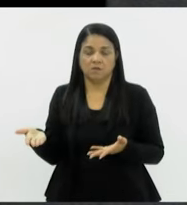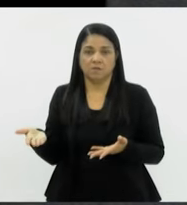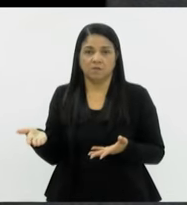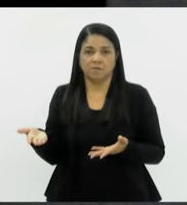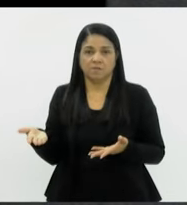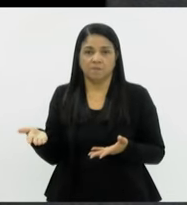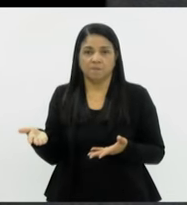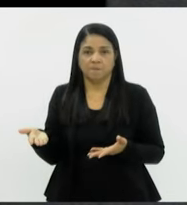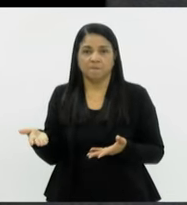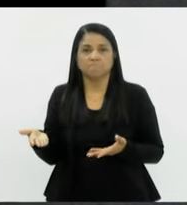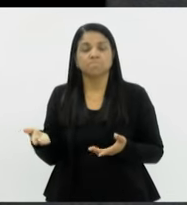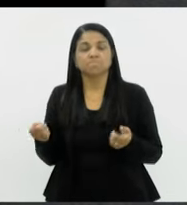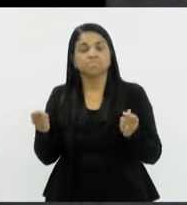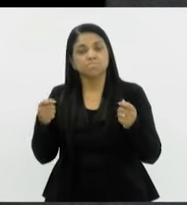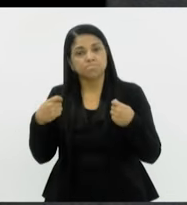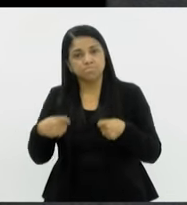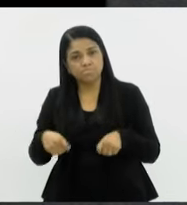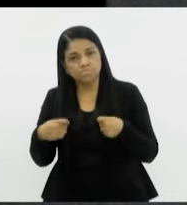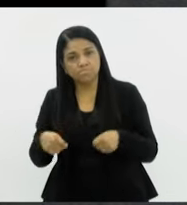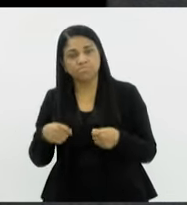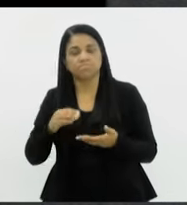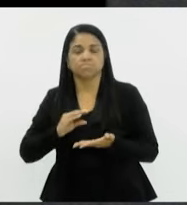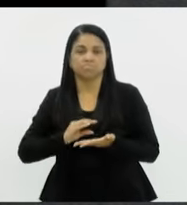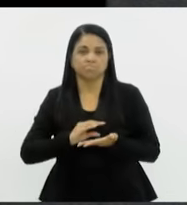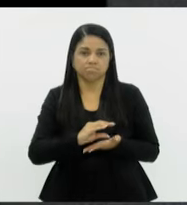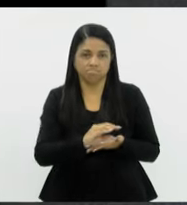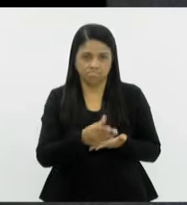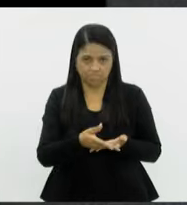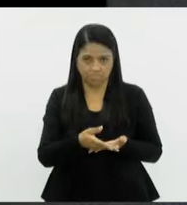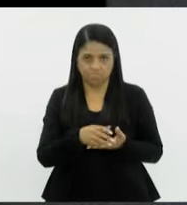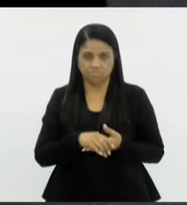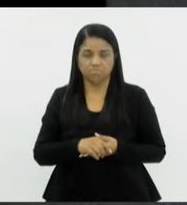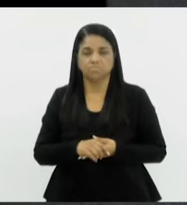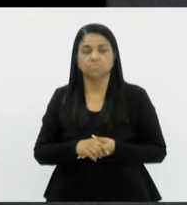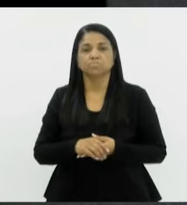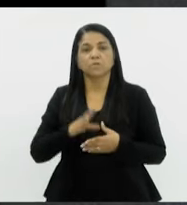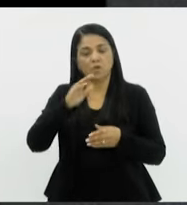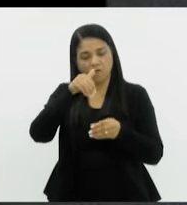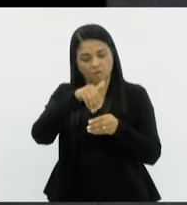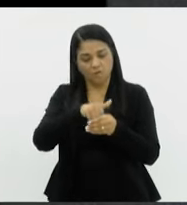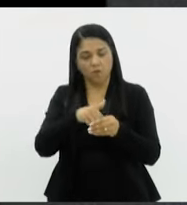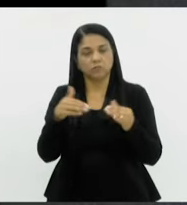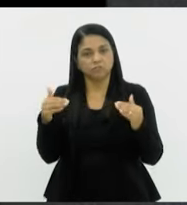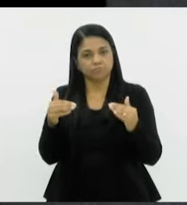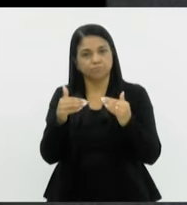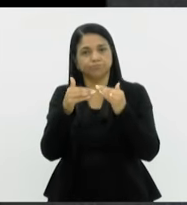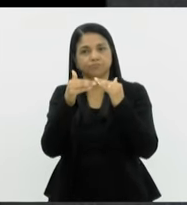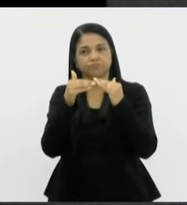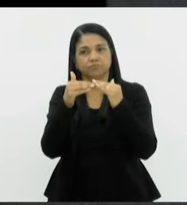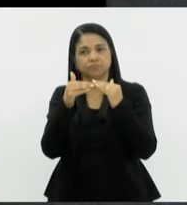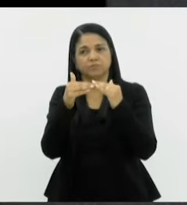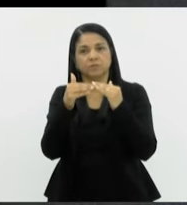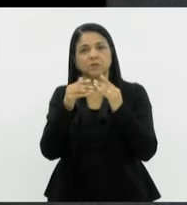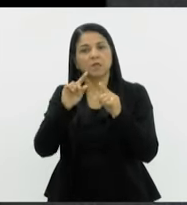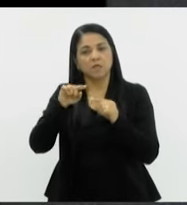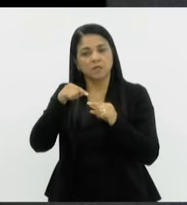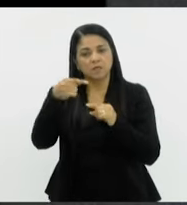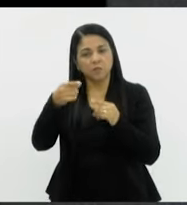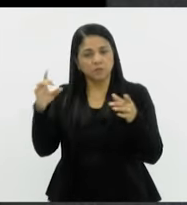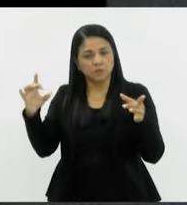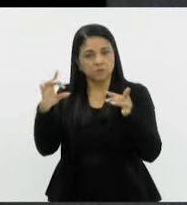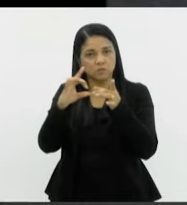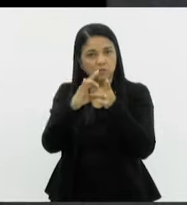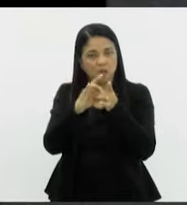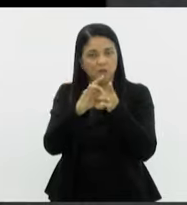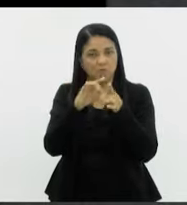está carecendo de recursos. Mas, de qualquer maneira, votamos favoravelmente e depois tentando associar